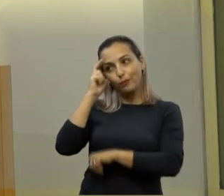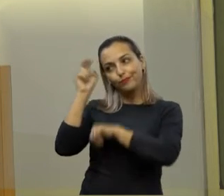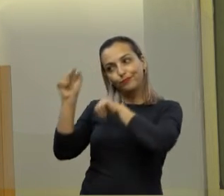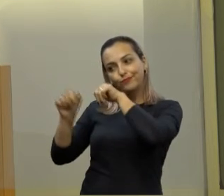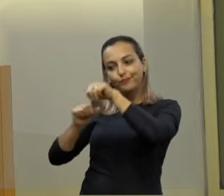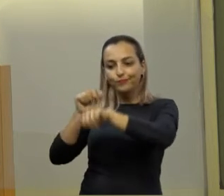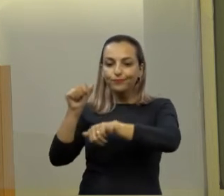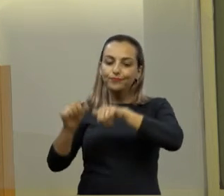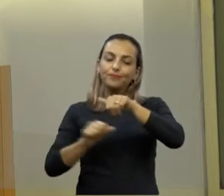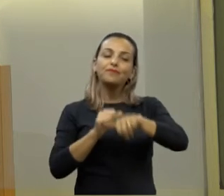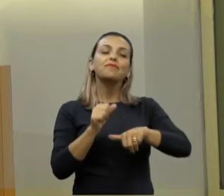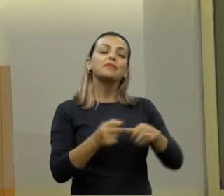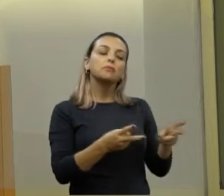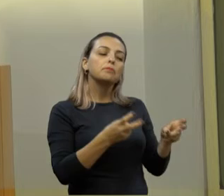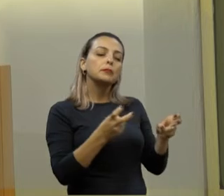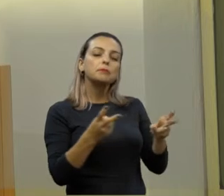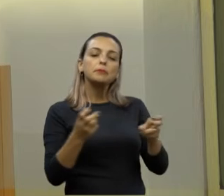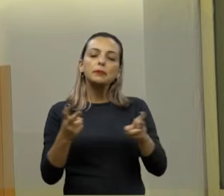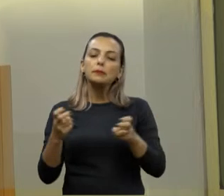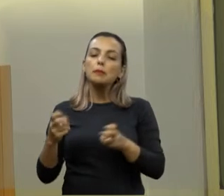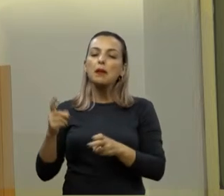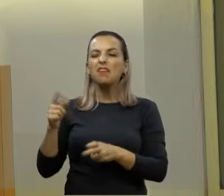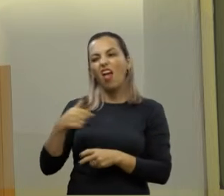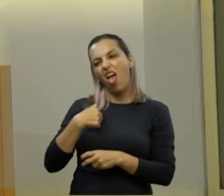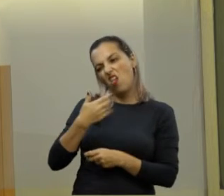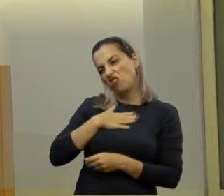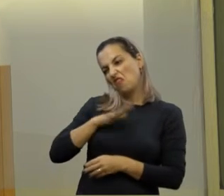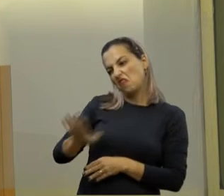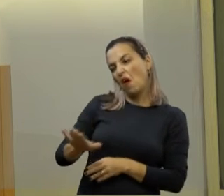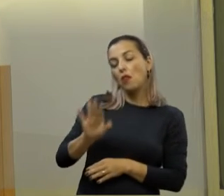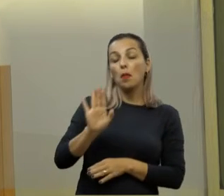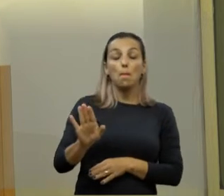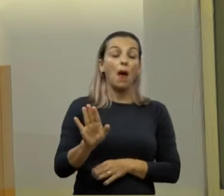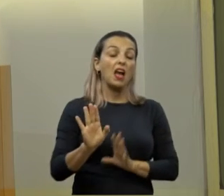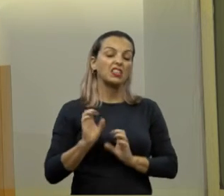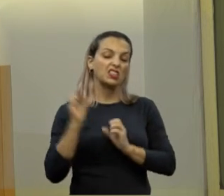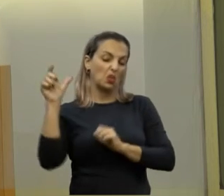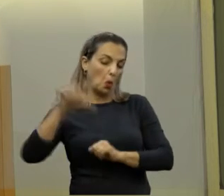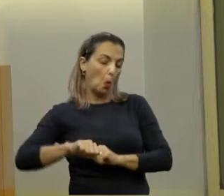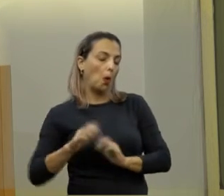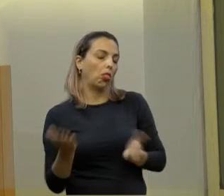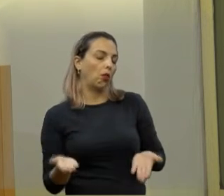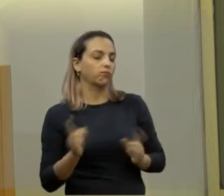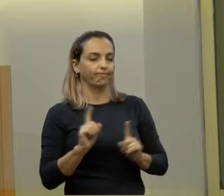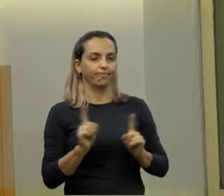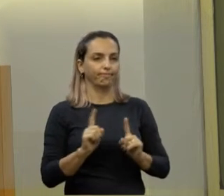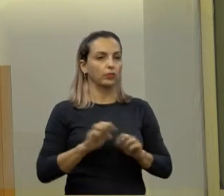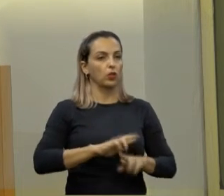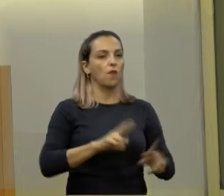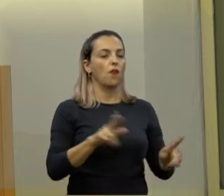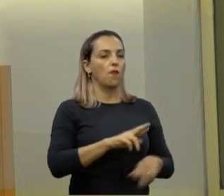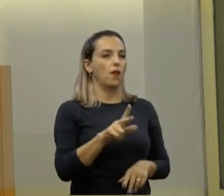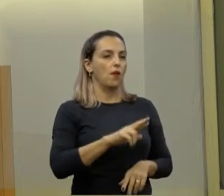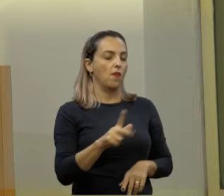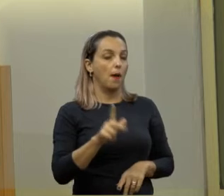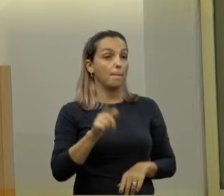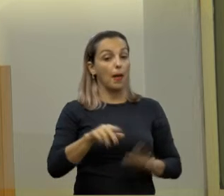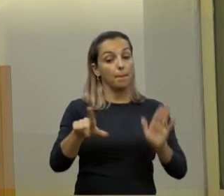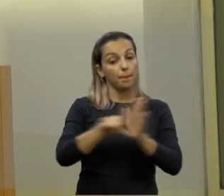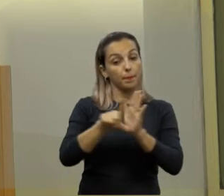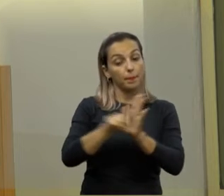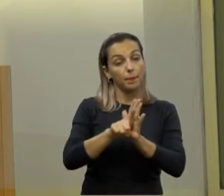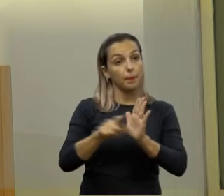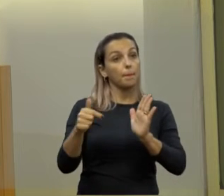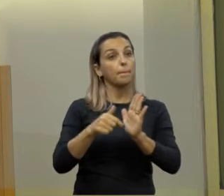modificando e a gente vai entendendo que como aquilo não agrada o sorriso nossos olhos aqui não é bom então e às vezes a lei